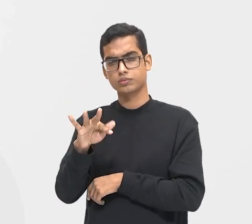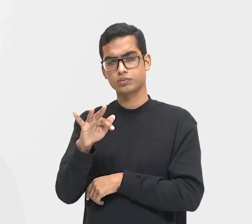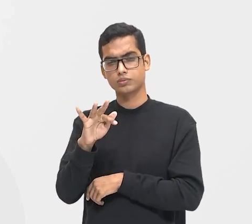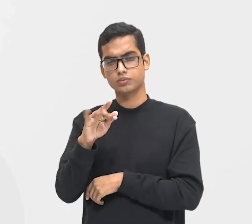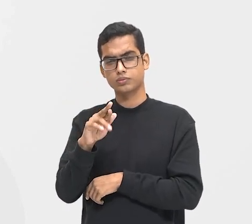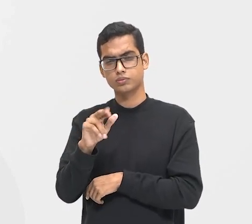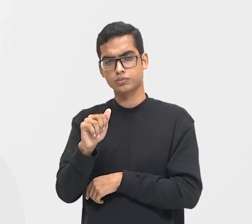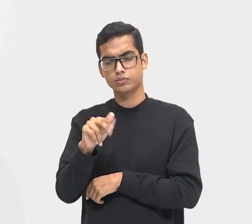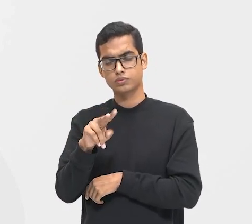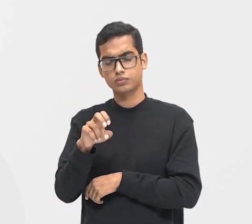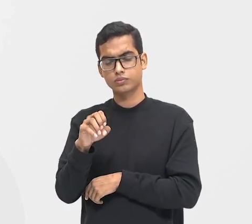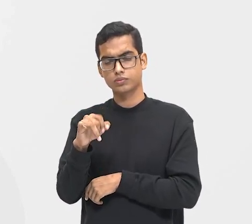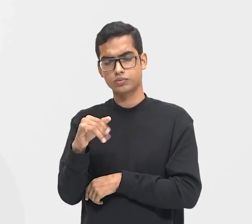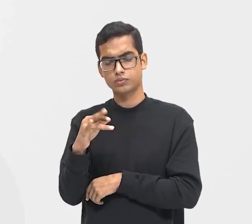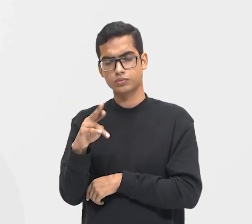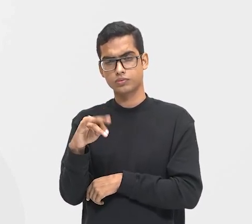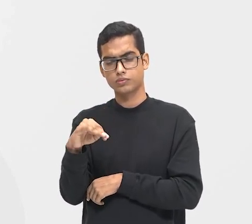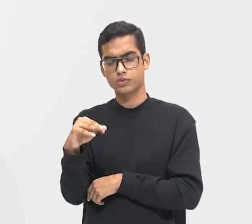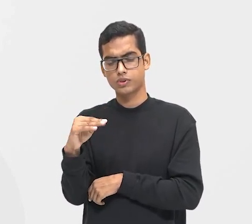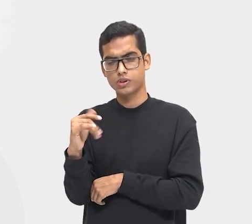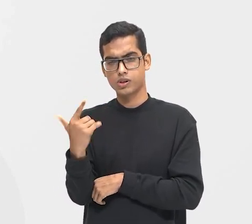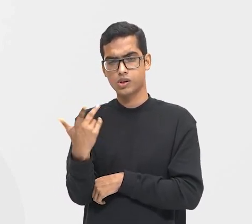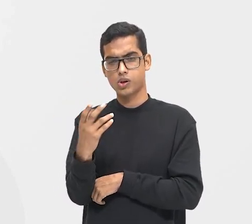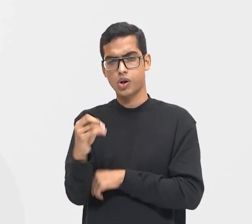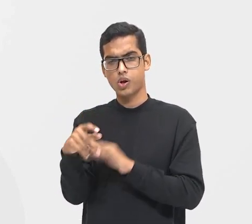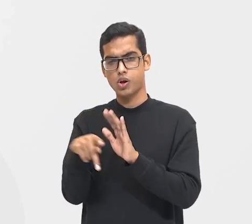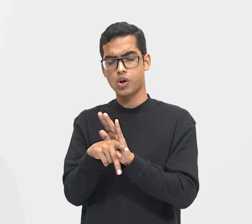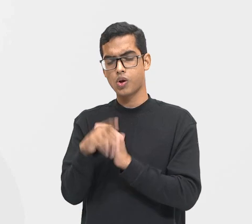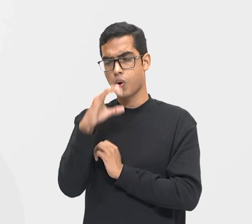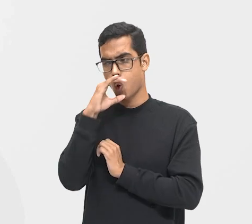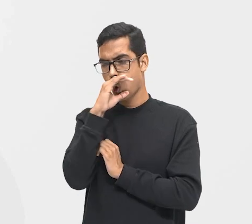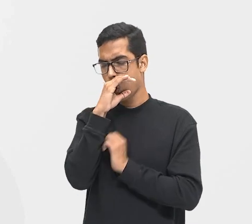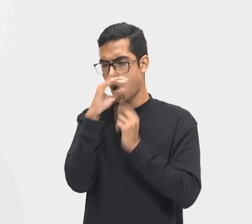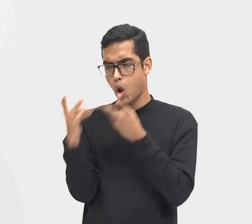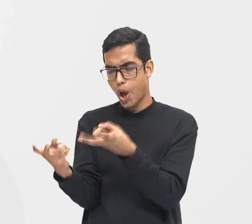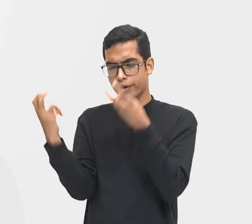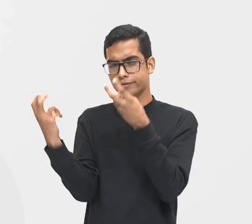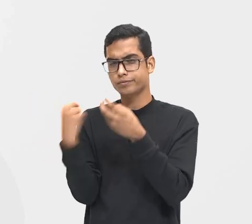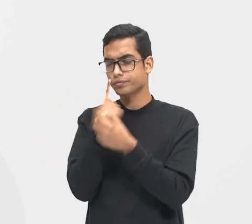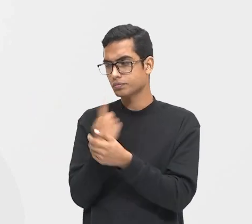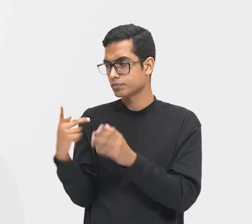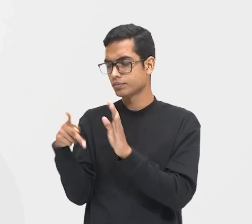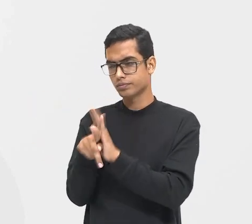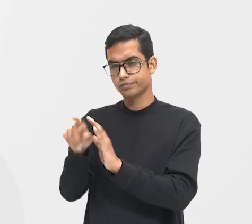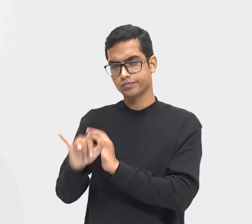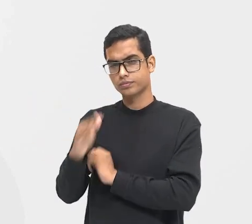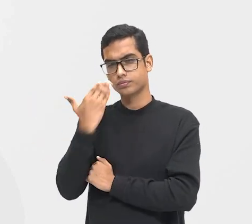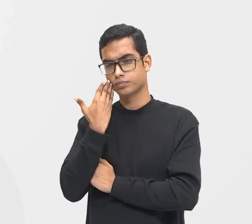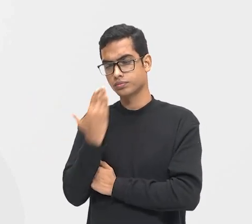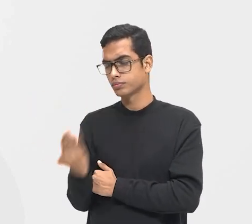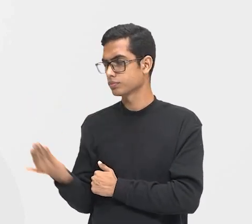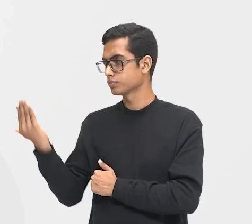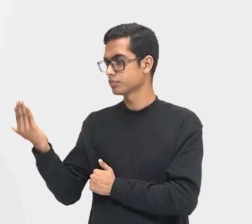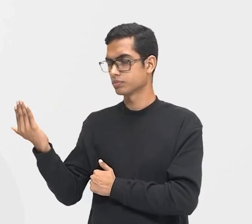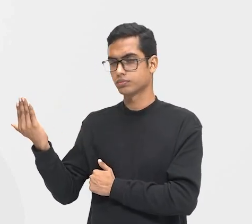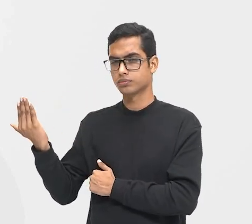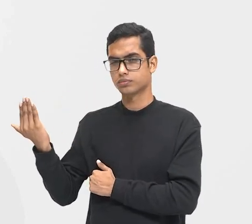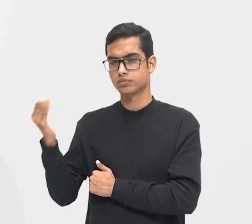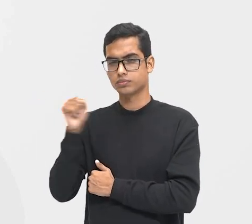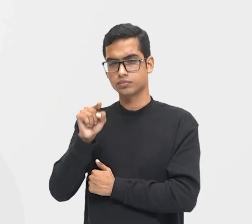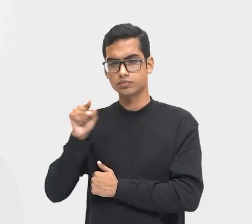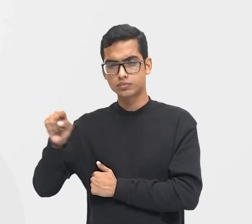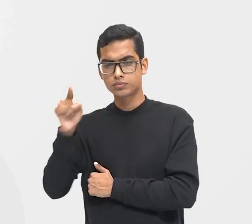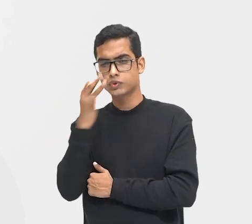essas propriedades térmicas, né? Ele vai conseguir identificar ali o calor. Então, o que você está vendo naquela imagem, né, aqueles